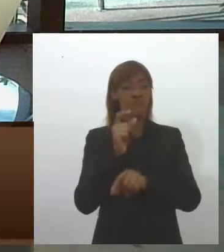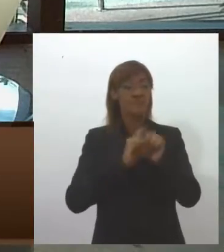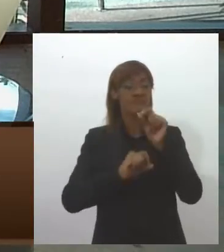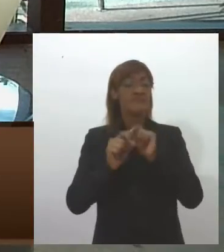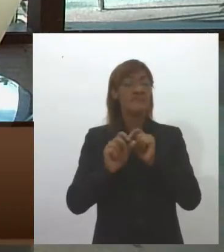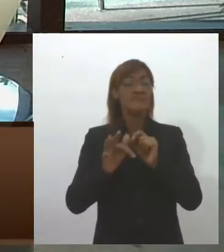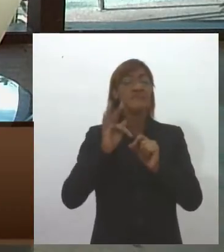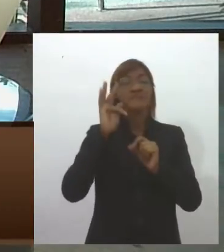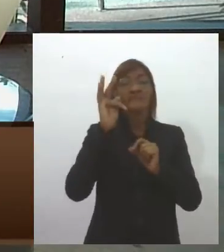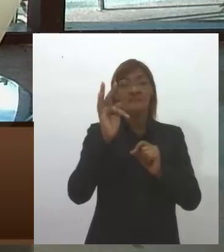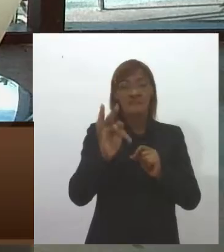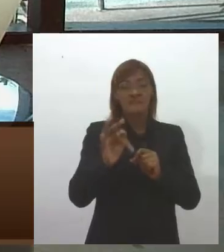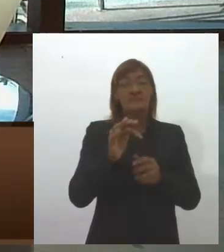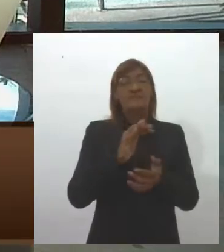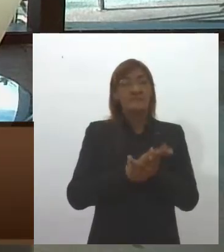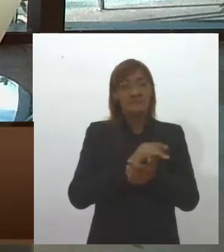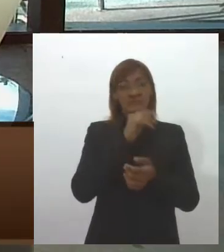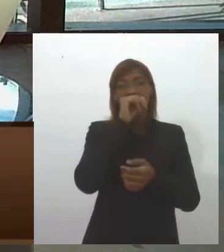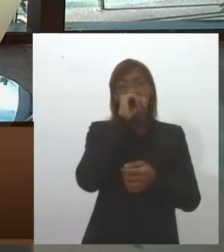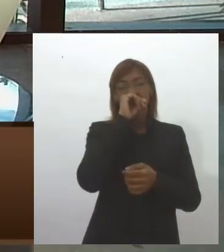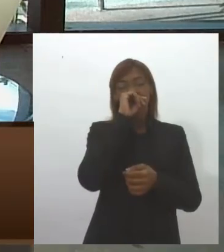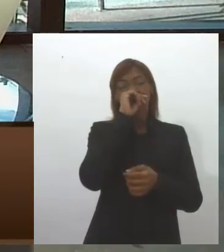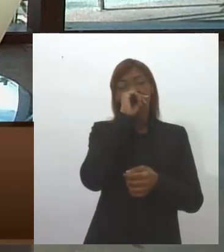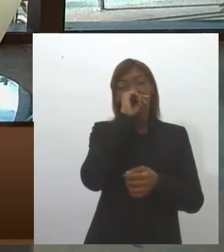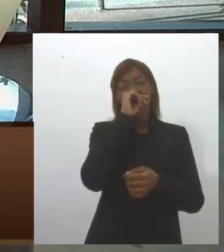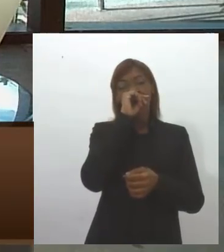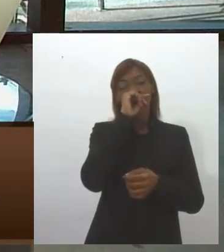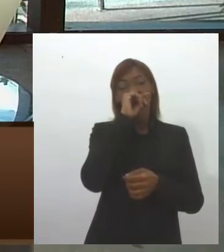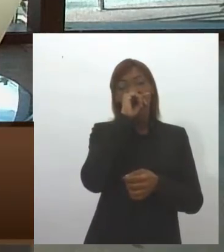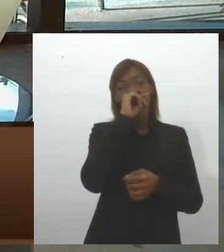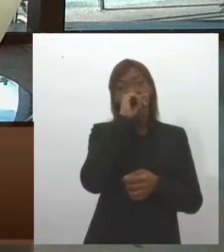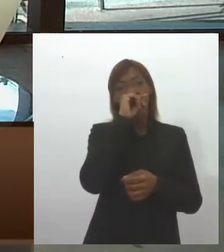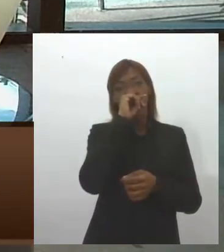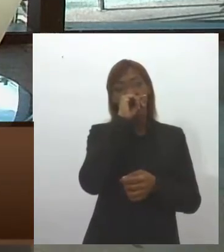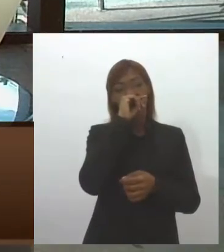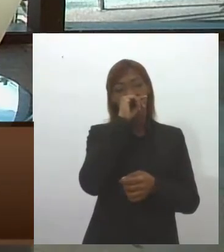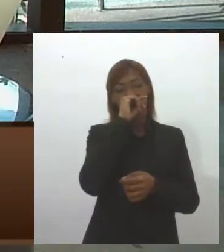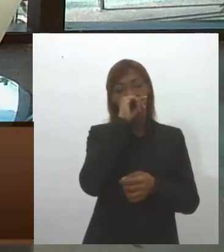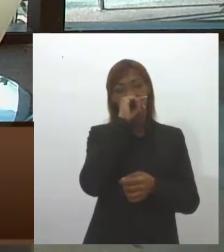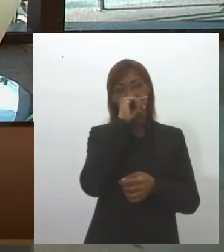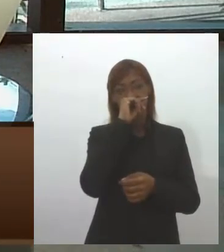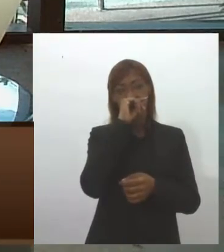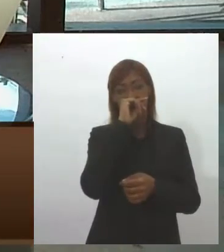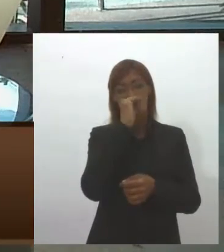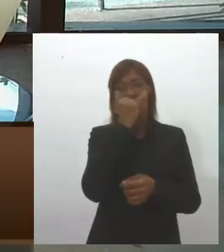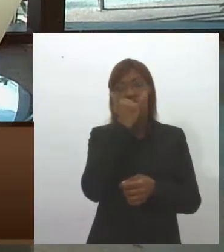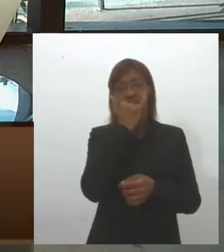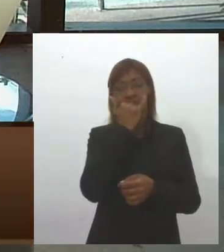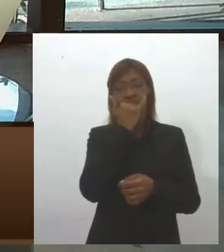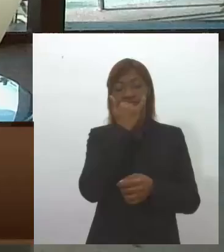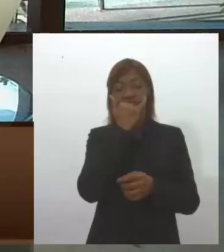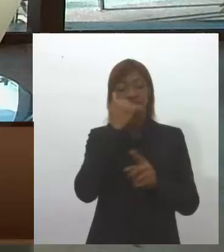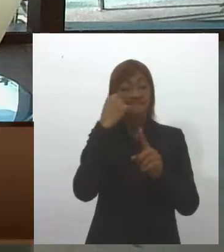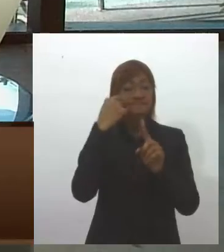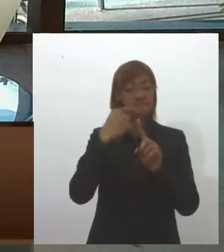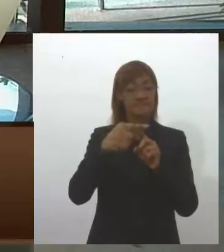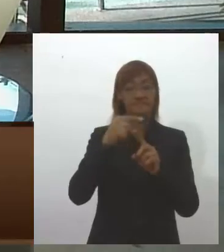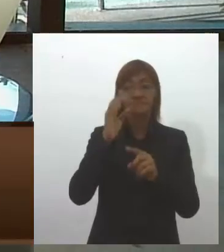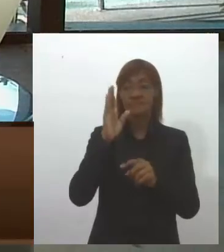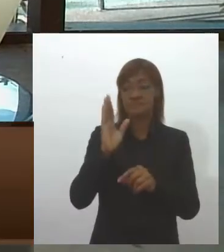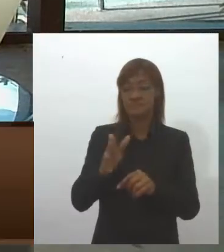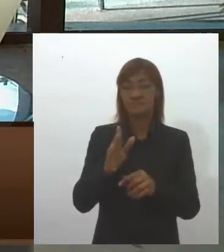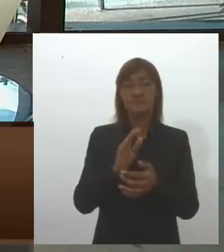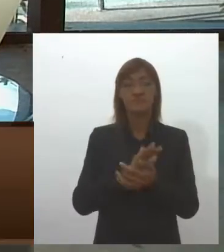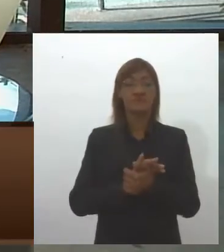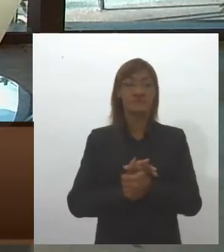futuro são bastante positivas, né, e animadoras. São animadoras, como eu falei. A vacinação,